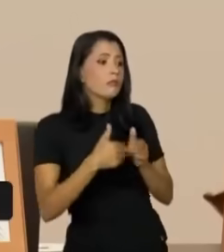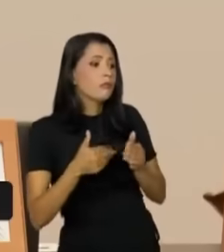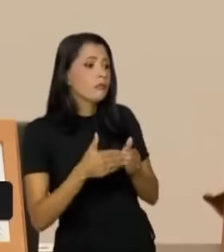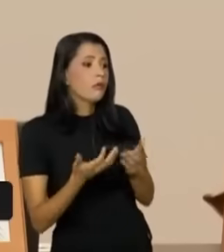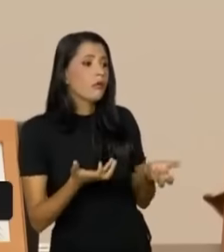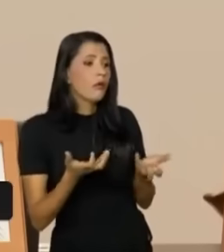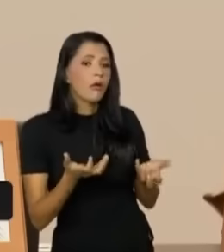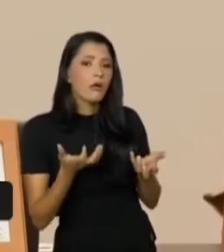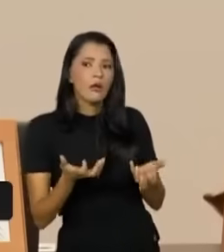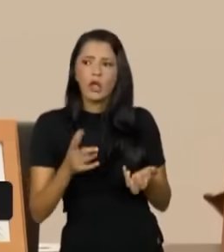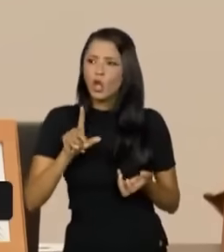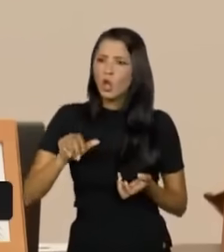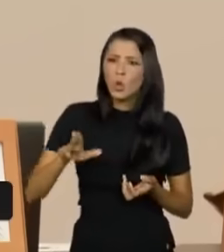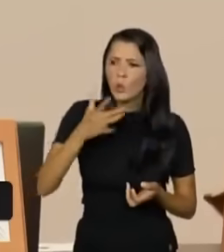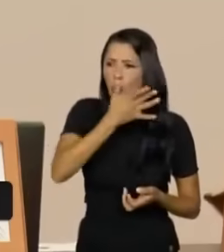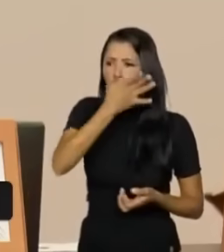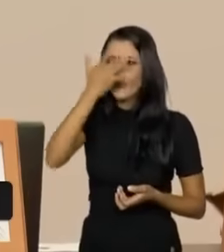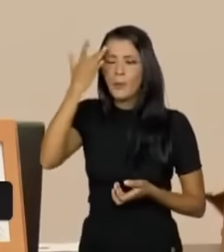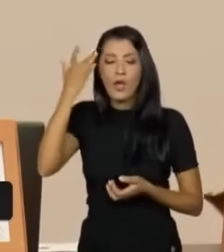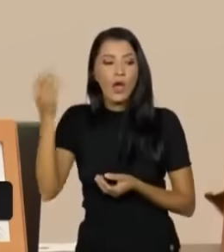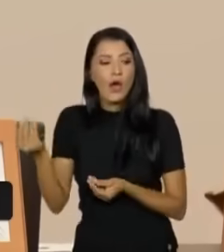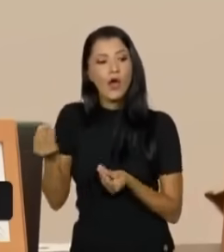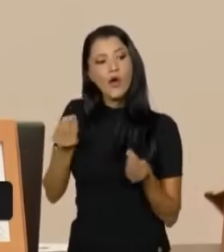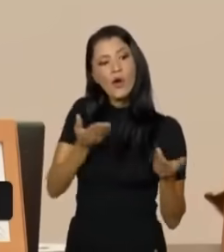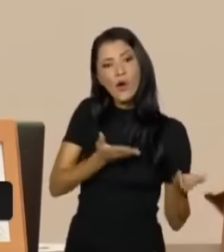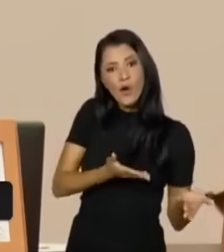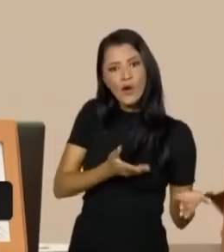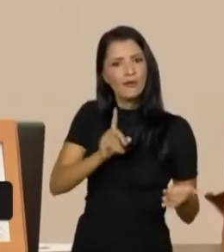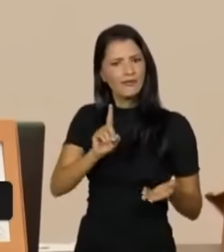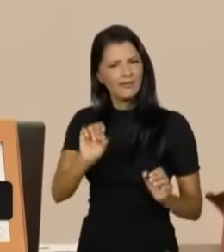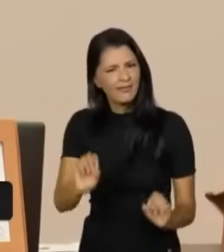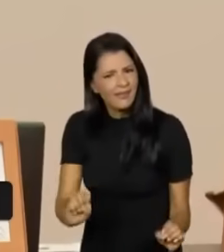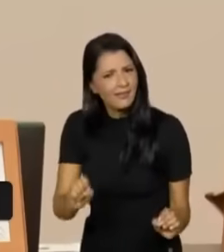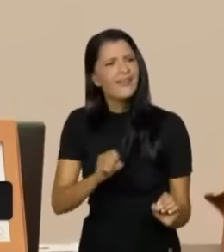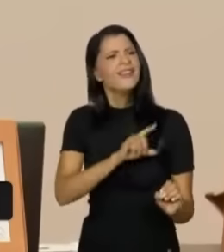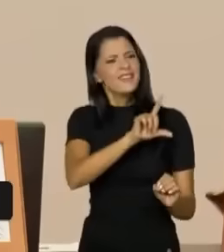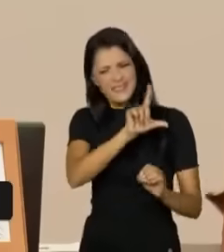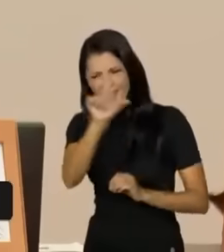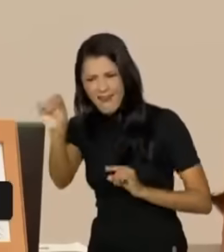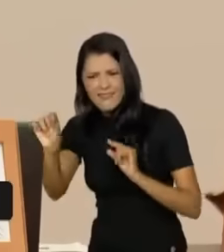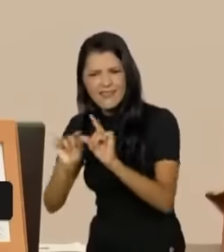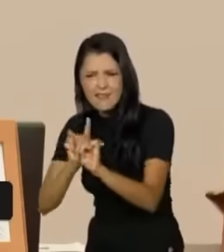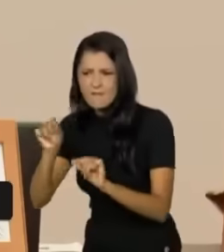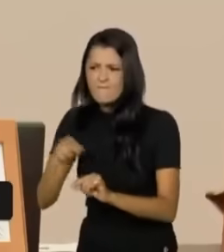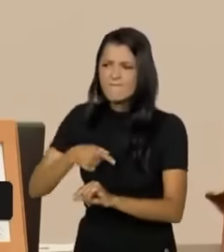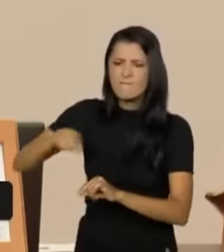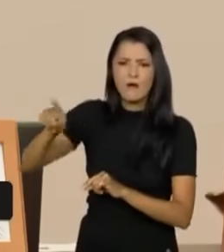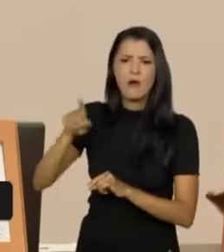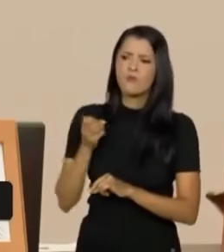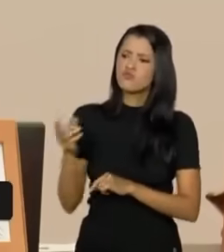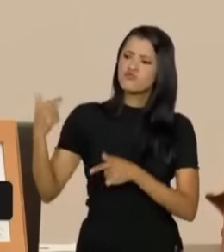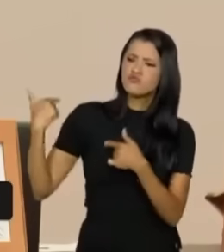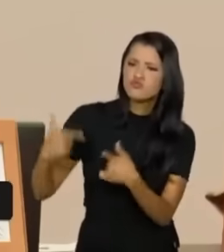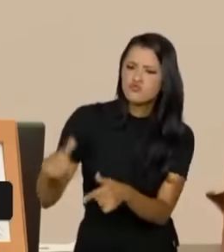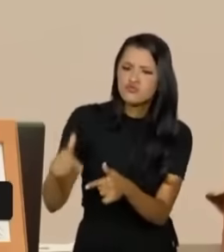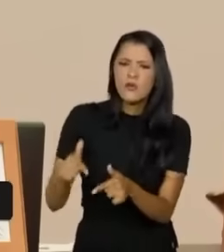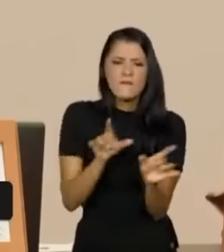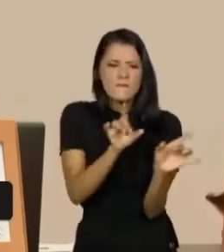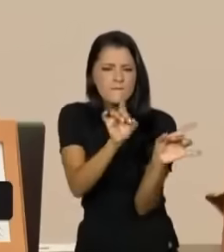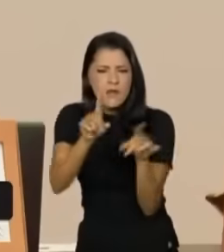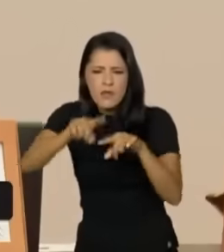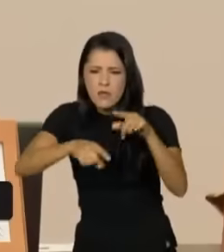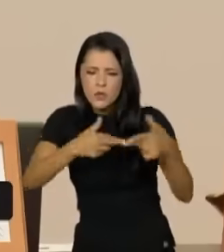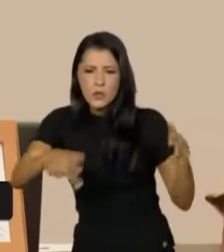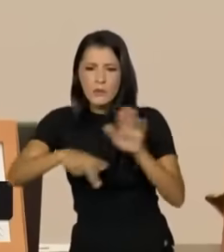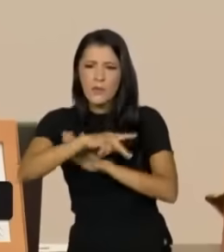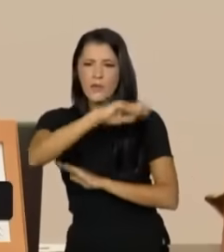coisa. Nunca aparece ninguém ofertando nada. Então saiam. Saiam para trabalhar. Saiam para vender os